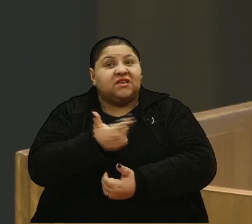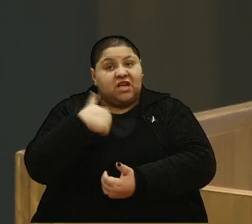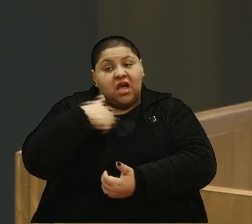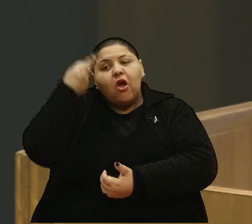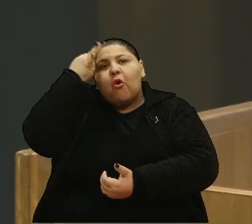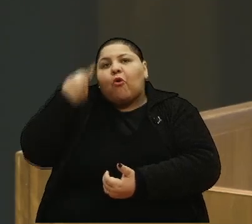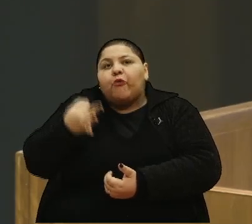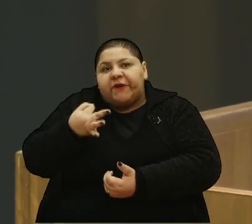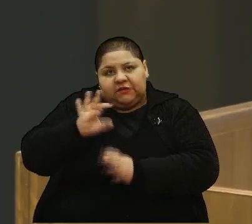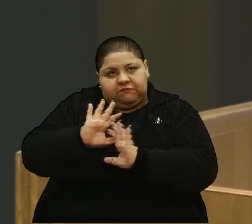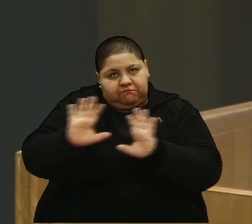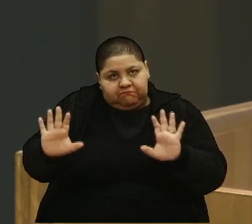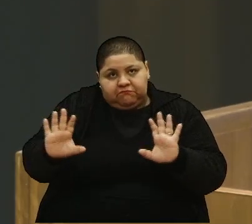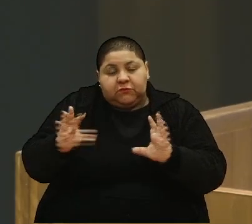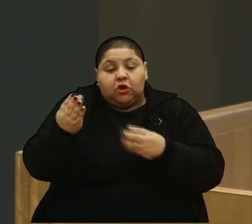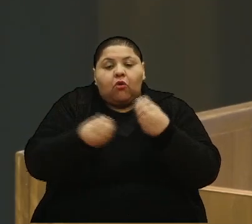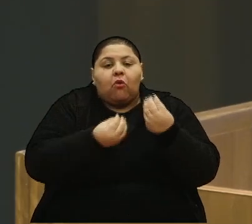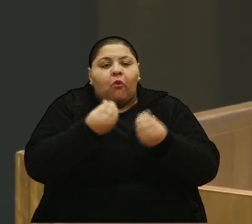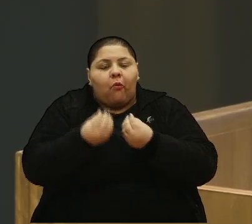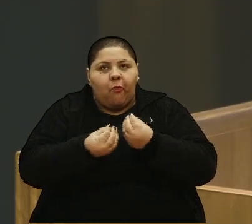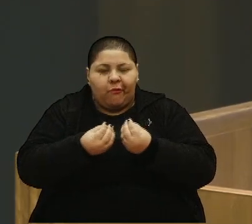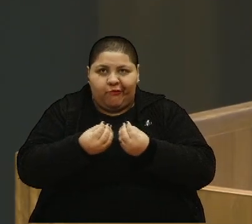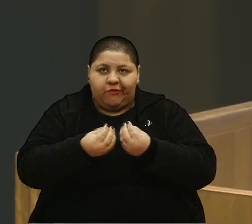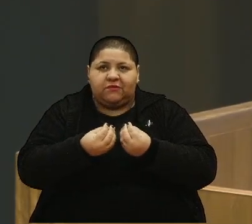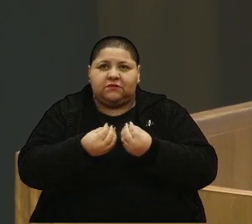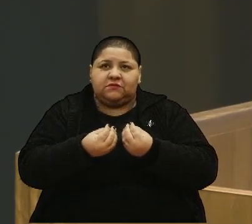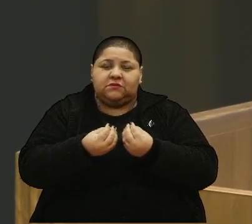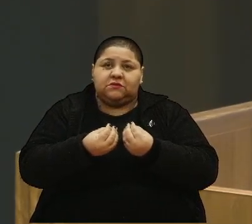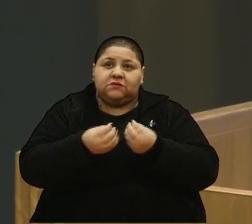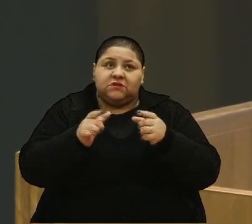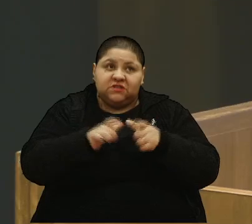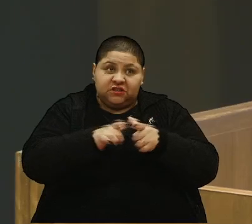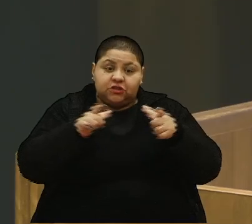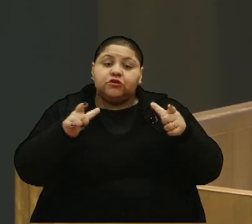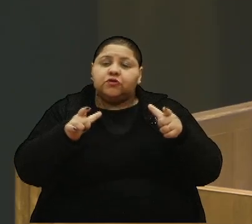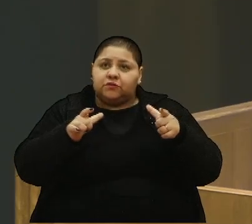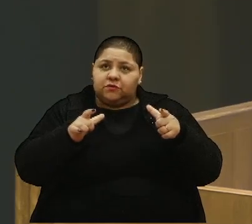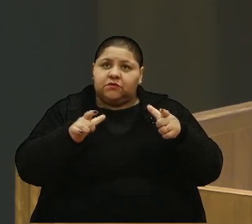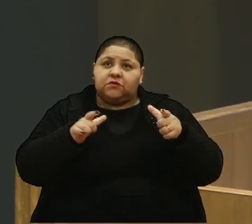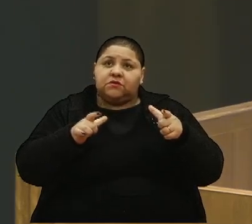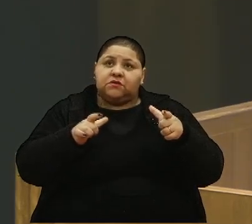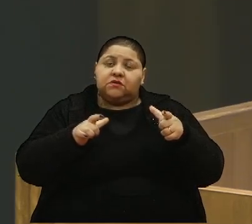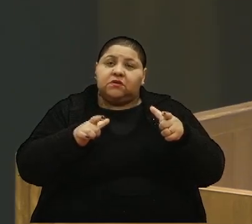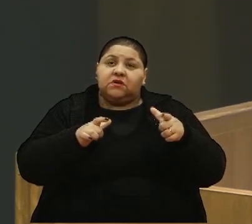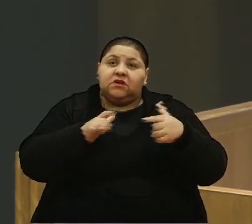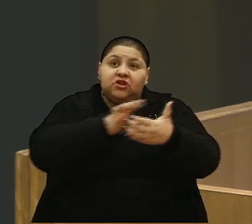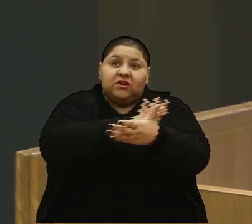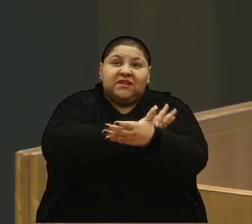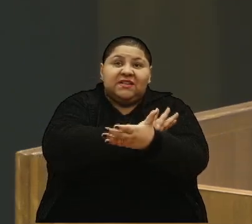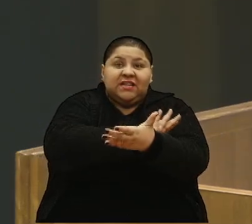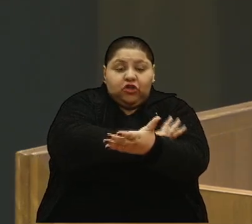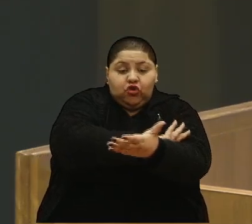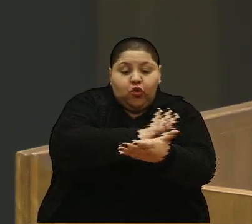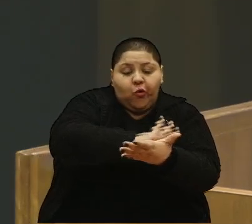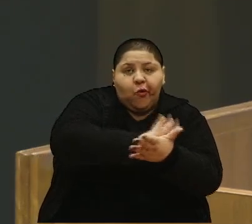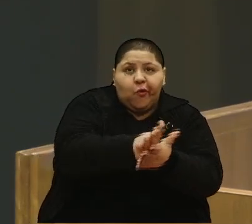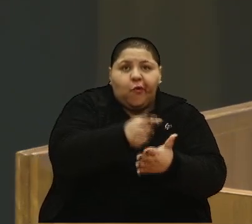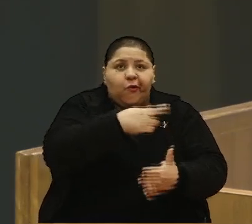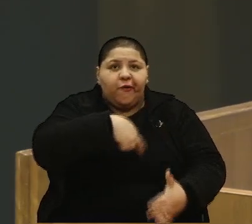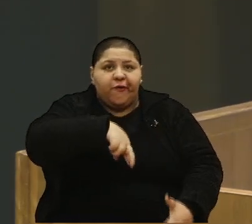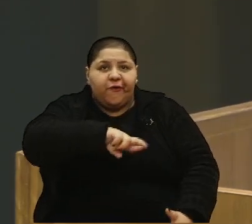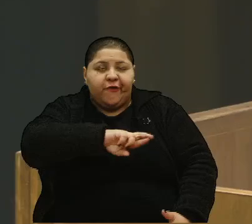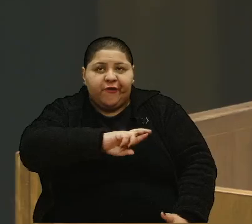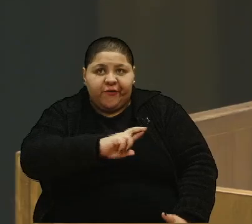entendi dessa forma, considerando que grande parte da discriminação religiosa dos adeptos